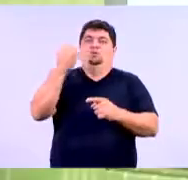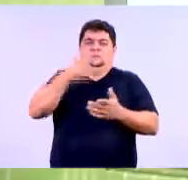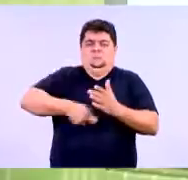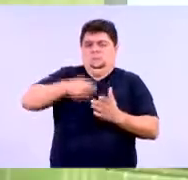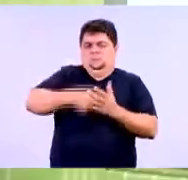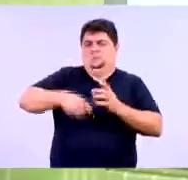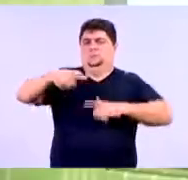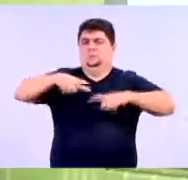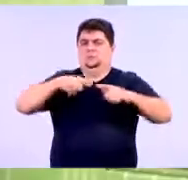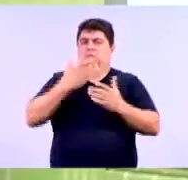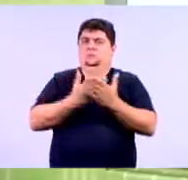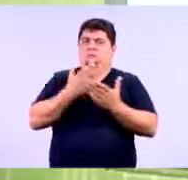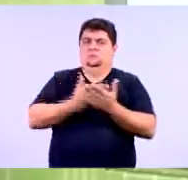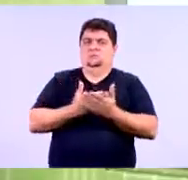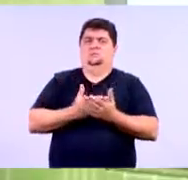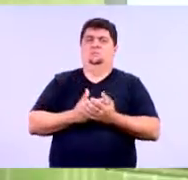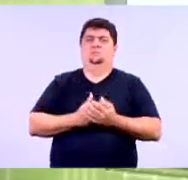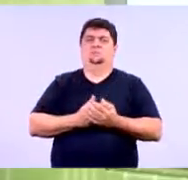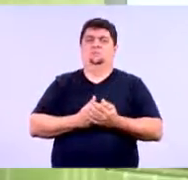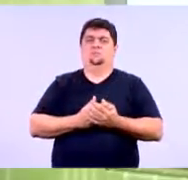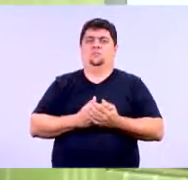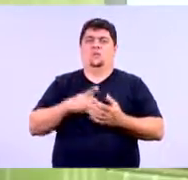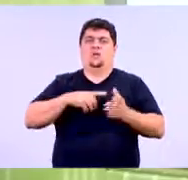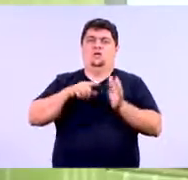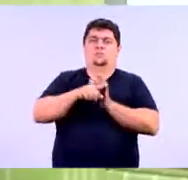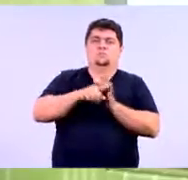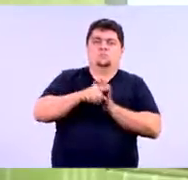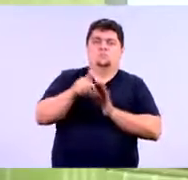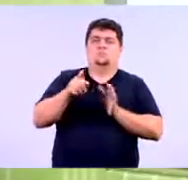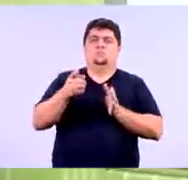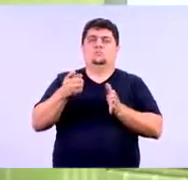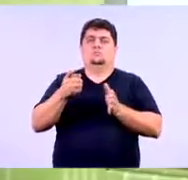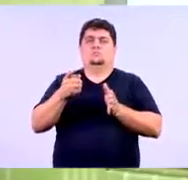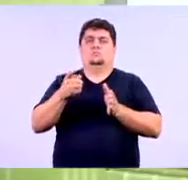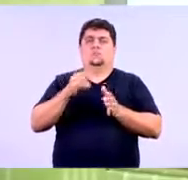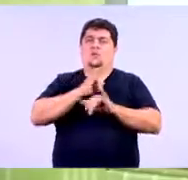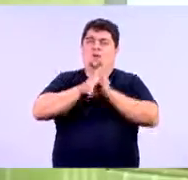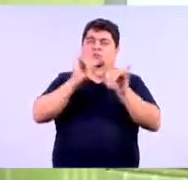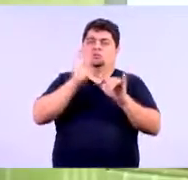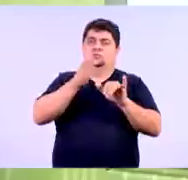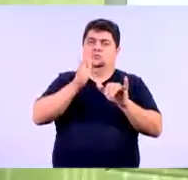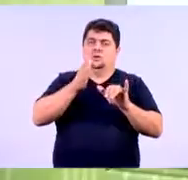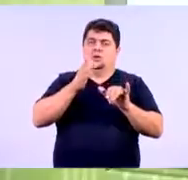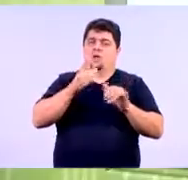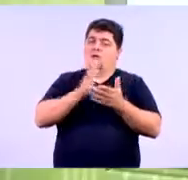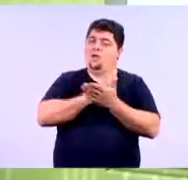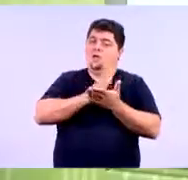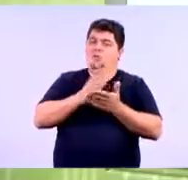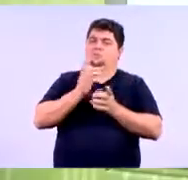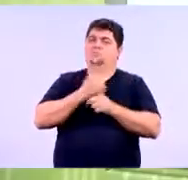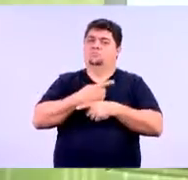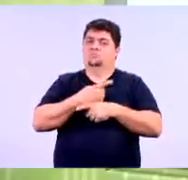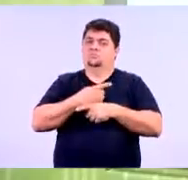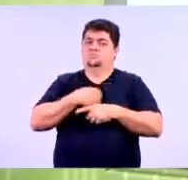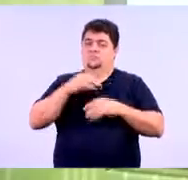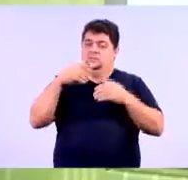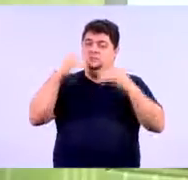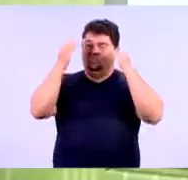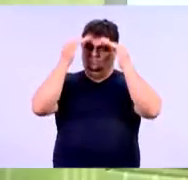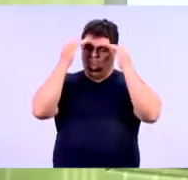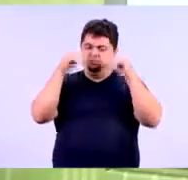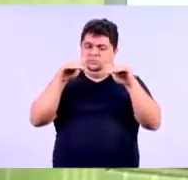tem vitória. E a respeito das questões, eu avisei, tem algumas pegadinhas, então prestem mais